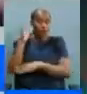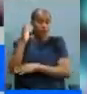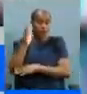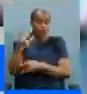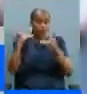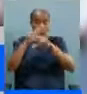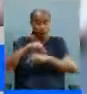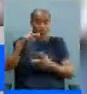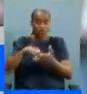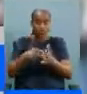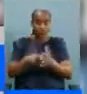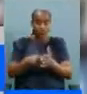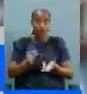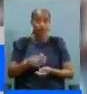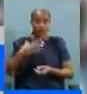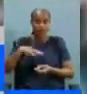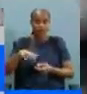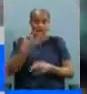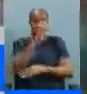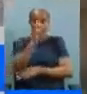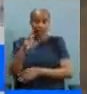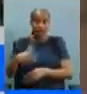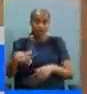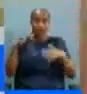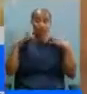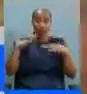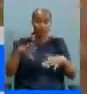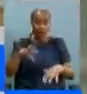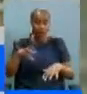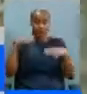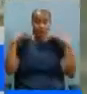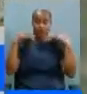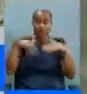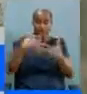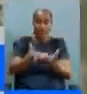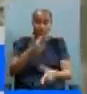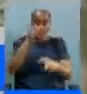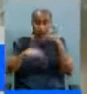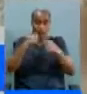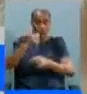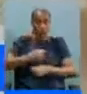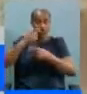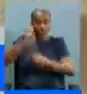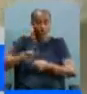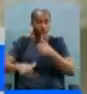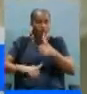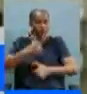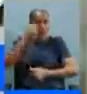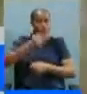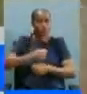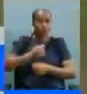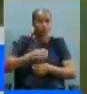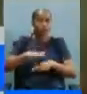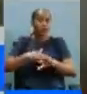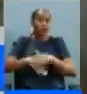As novas tecnologias, perdão, quer de plantio, quer de informação, têm dado aos agricultores muitas ferramentas para melhorar a produção